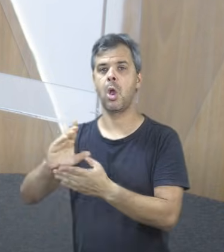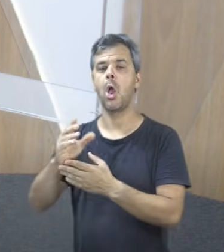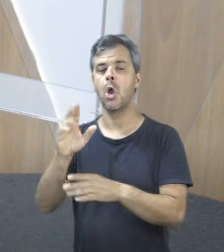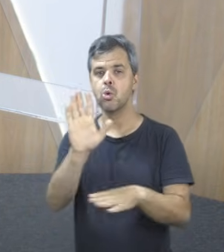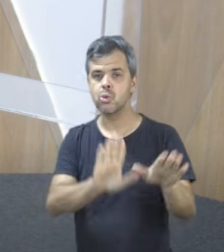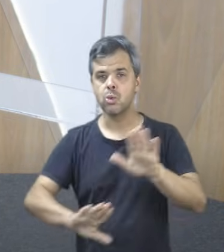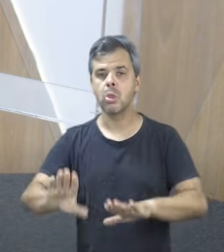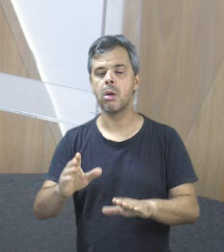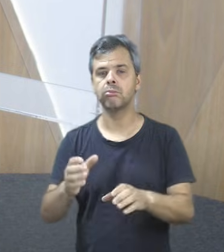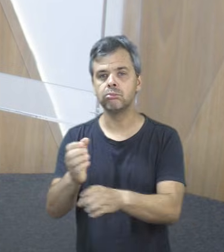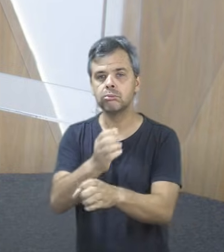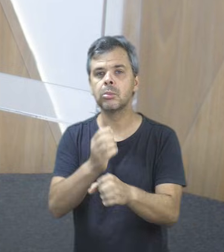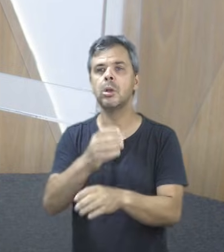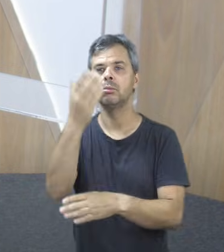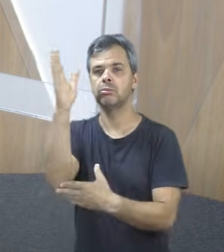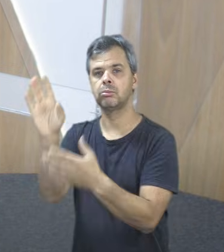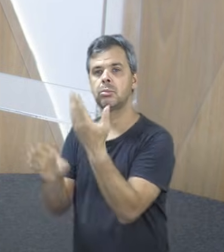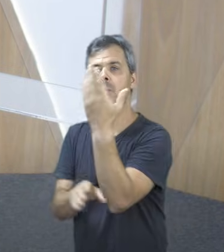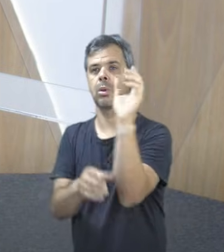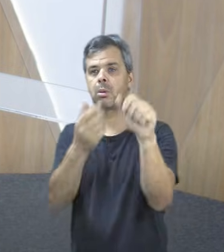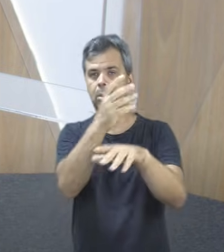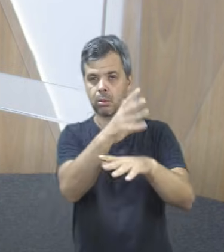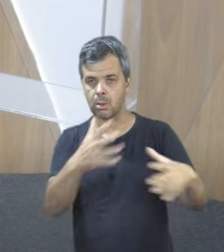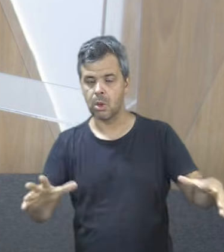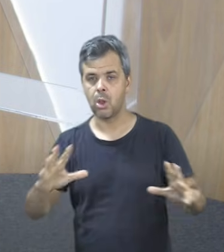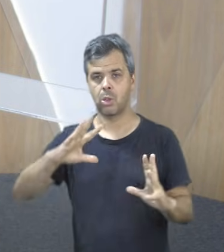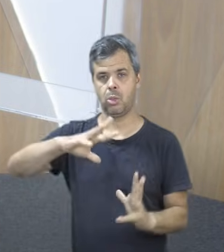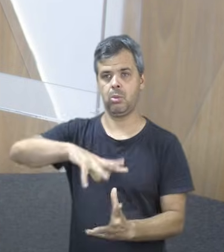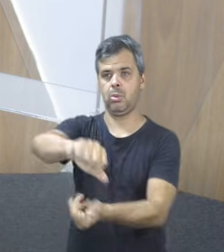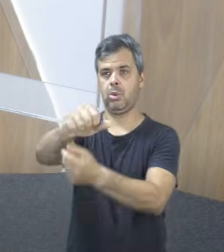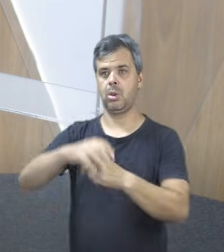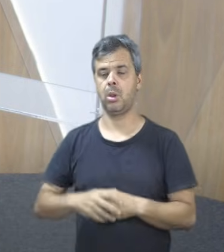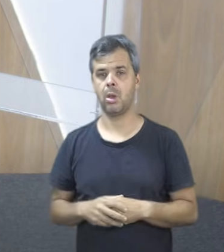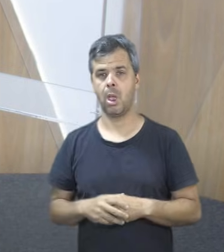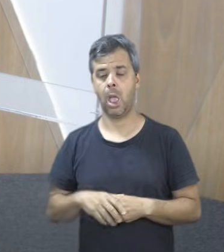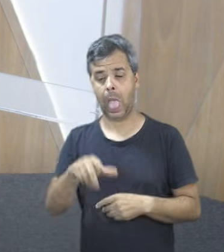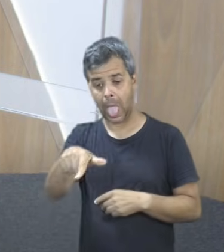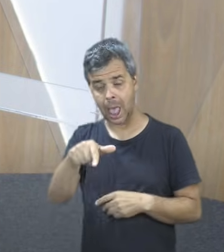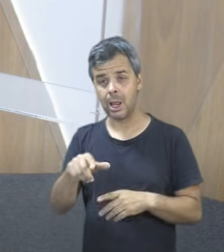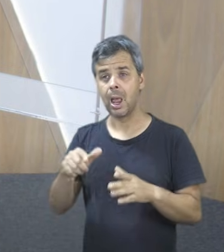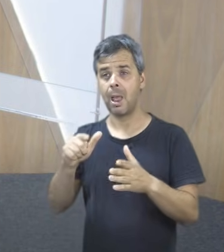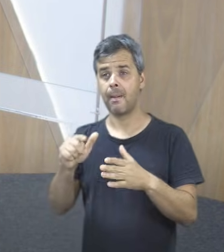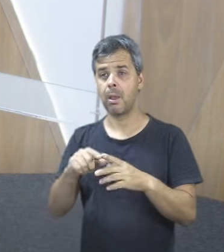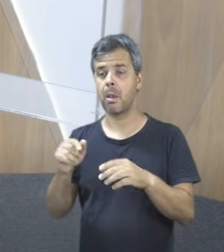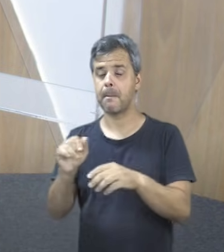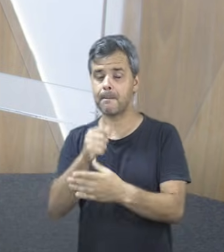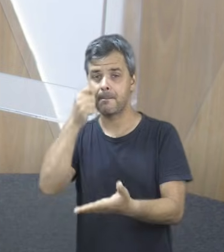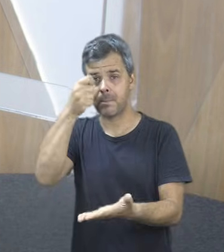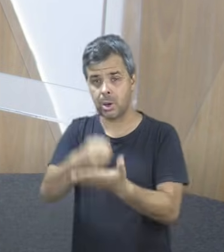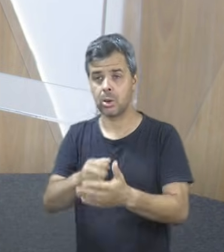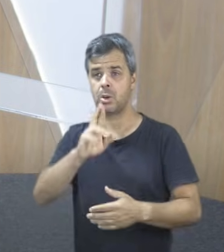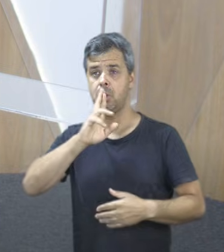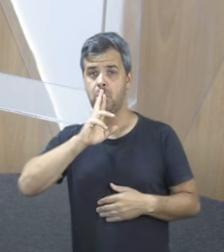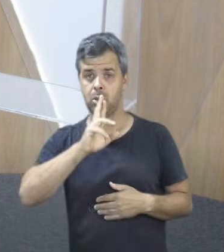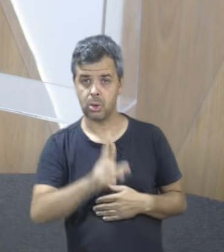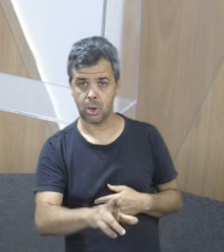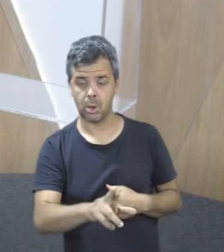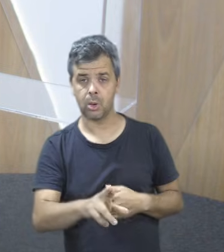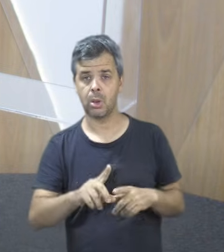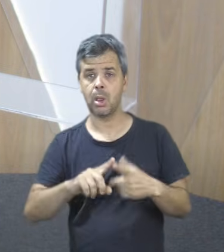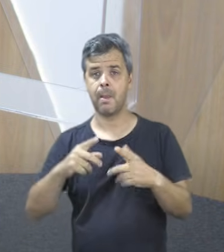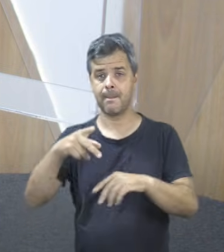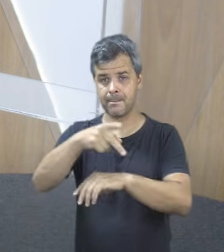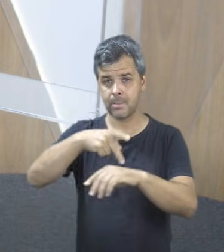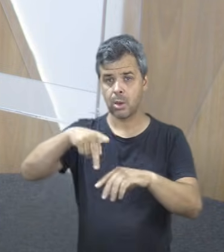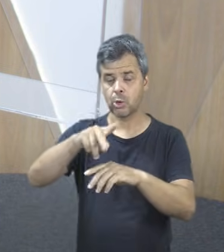e à restauração das florestas tropicais no mundo. O mecanismo prevê pagamentos por resultados, permitindo que